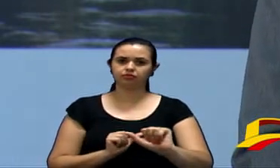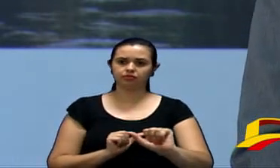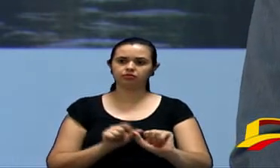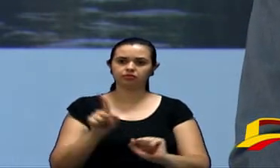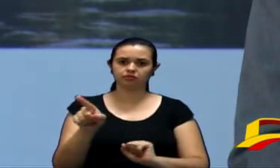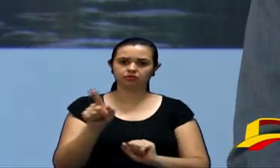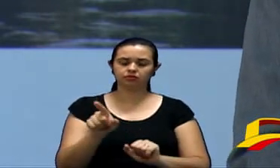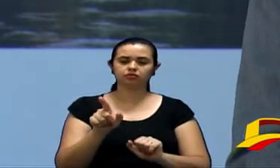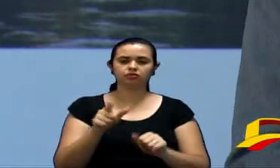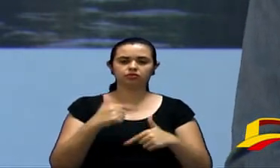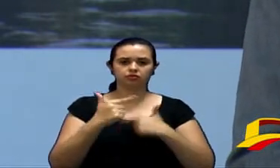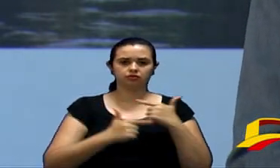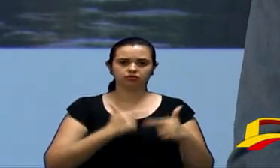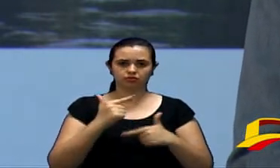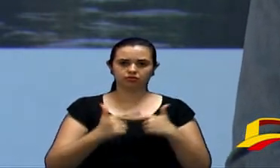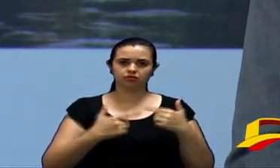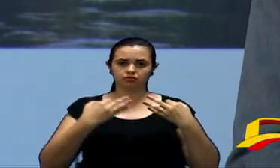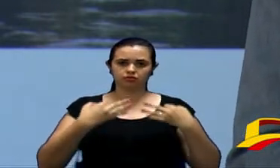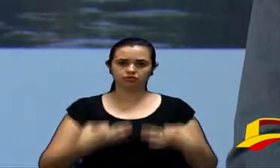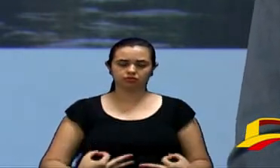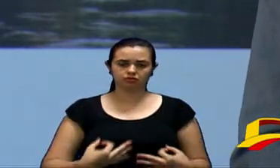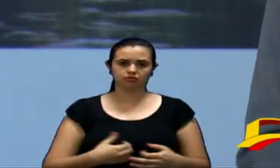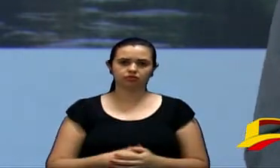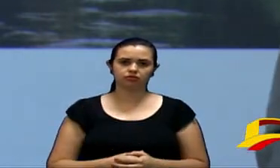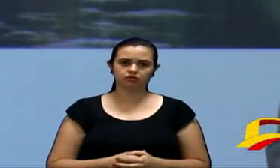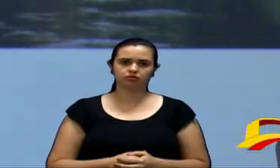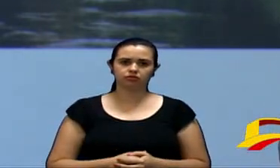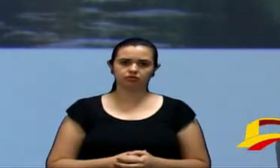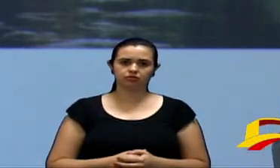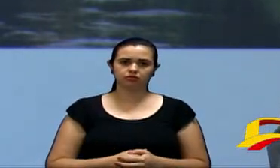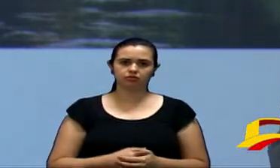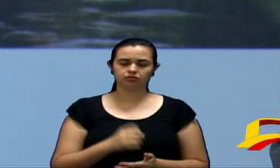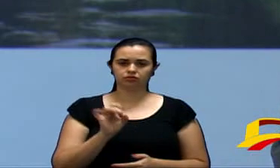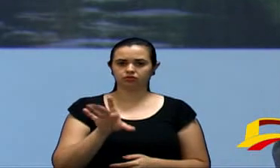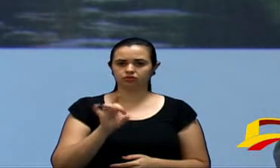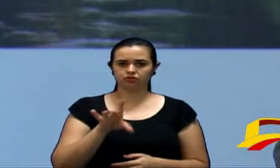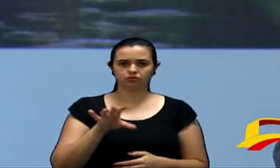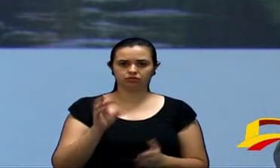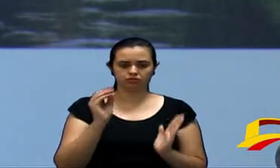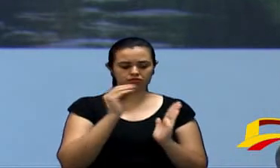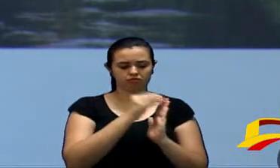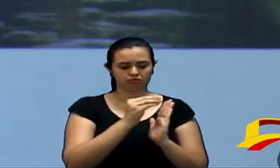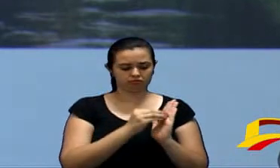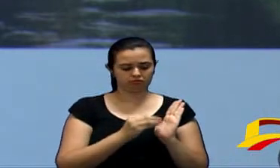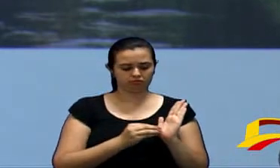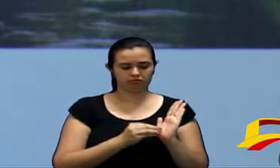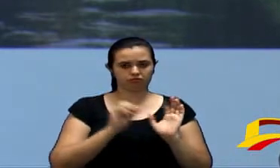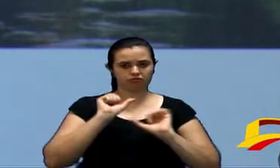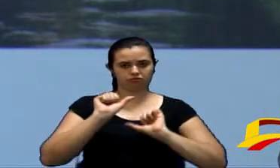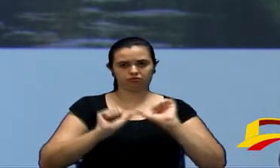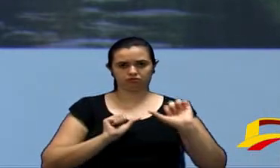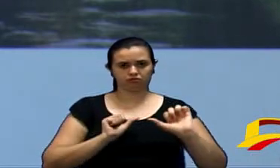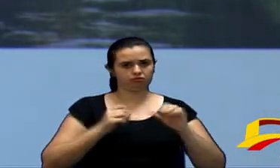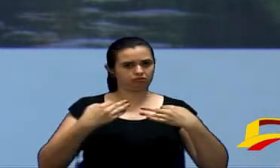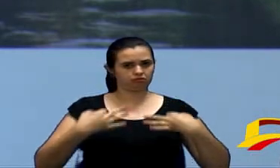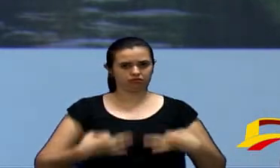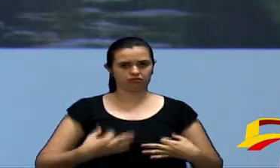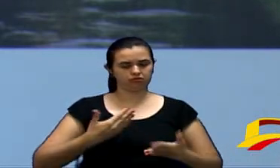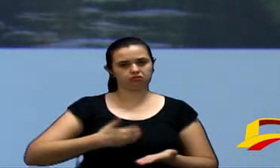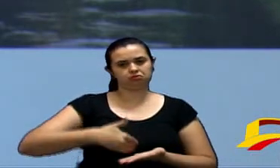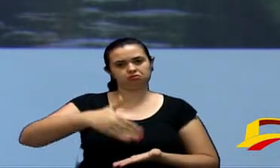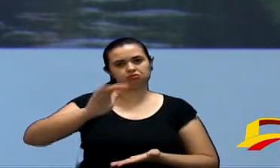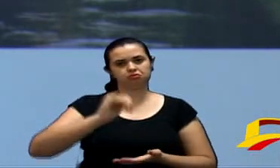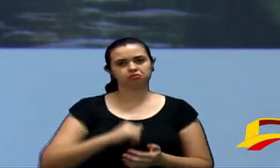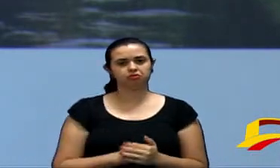da remuneração do desempenho das atividades delegadas. Só esse termo que é o mais adequado e, para mim, está tudo em ordem, podemos tocar para